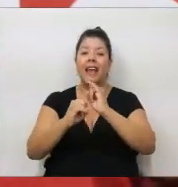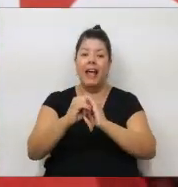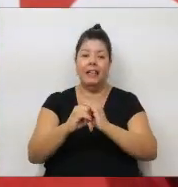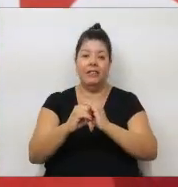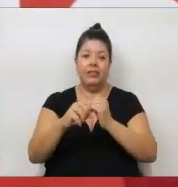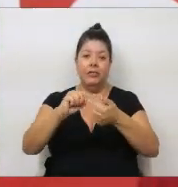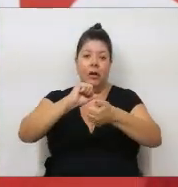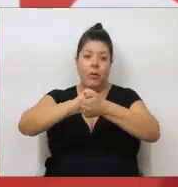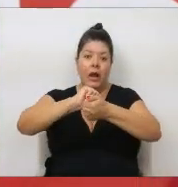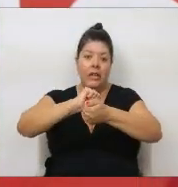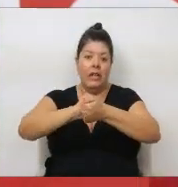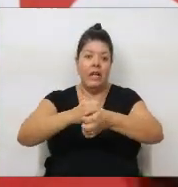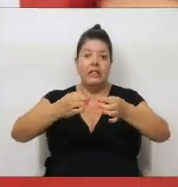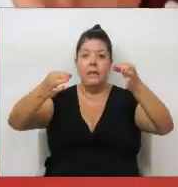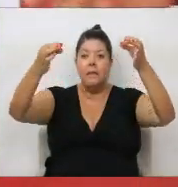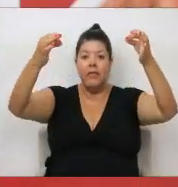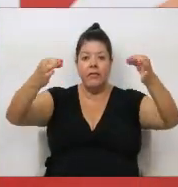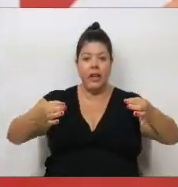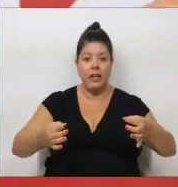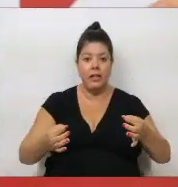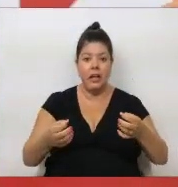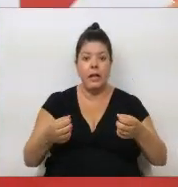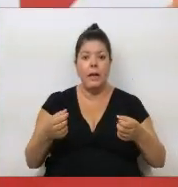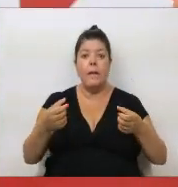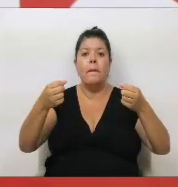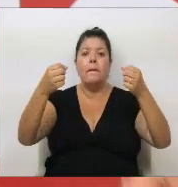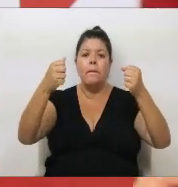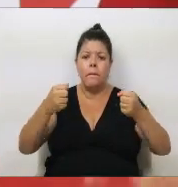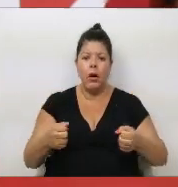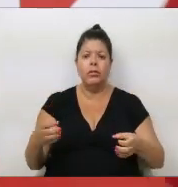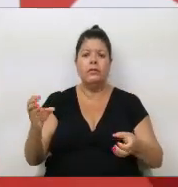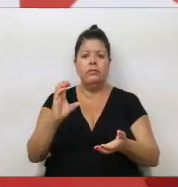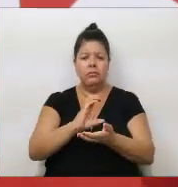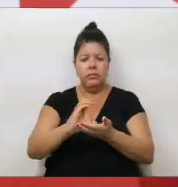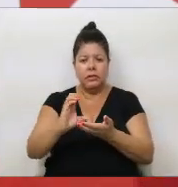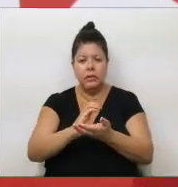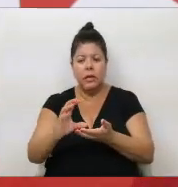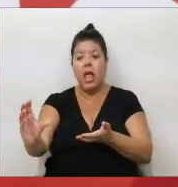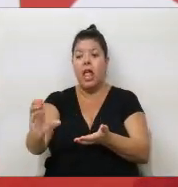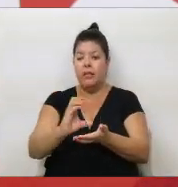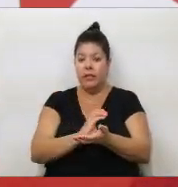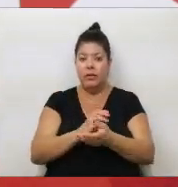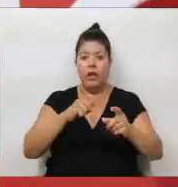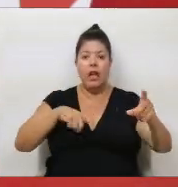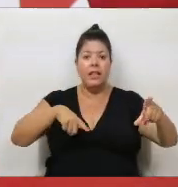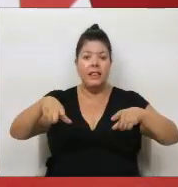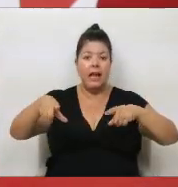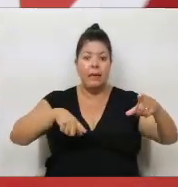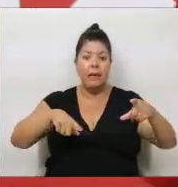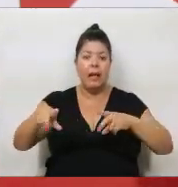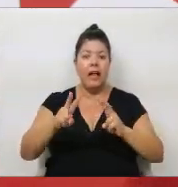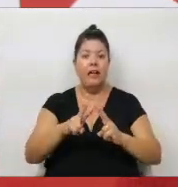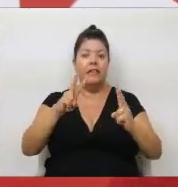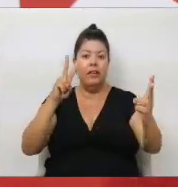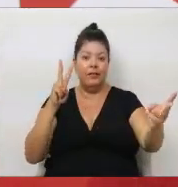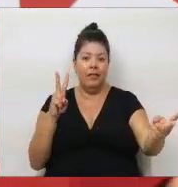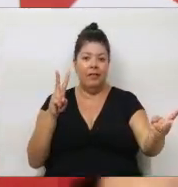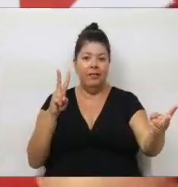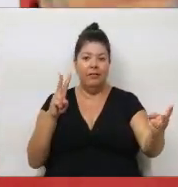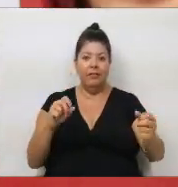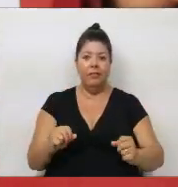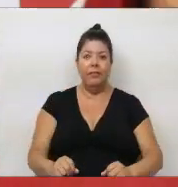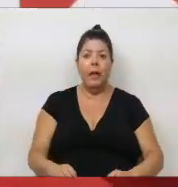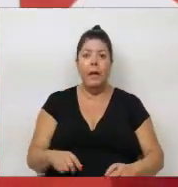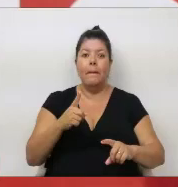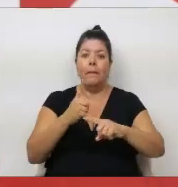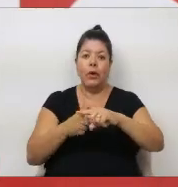a gente possa receber vários investidores que possam trabalhar online e oferecer empregos online. Porque